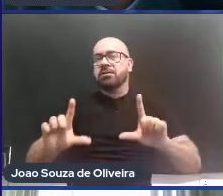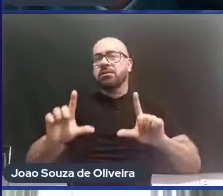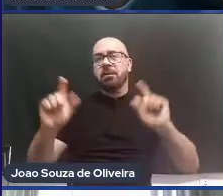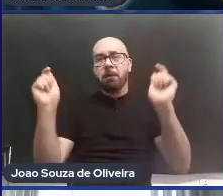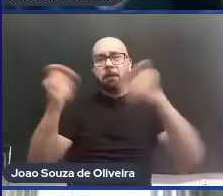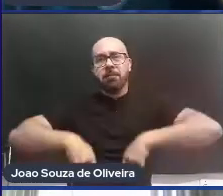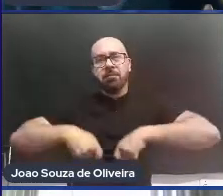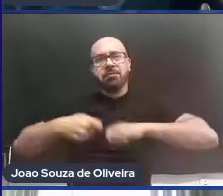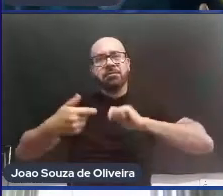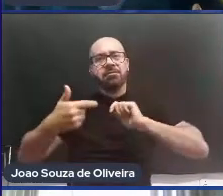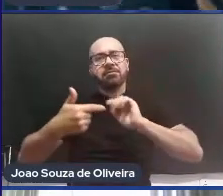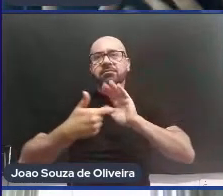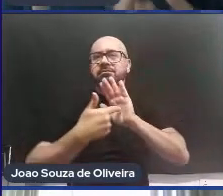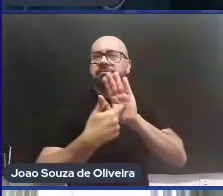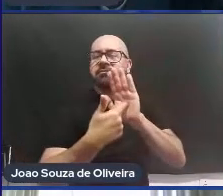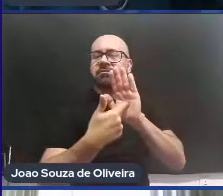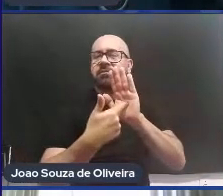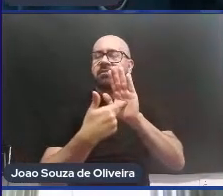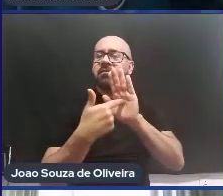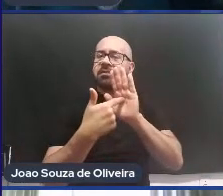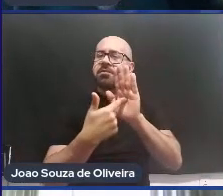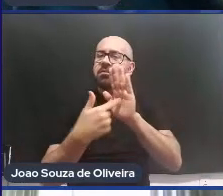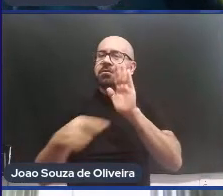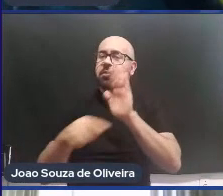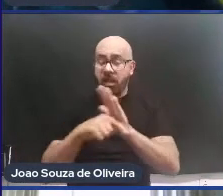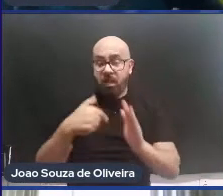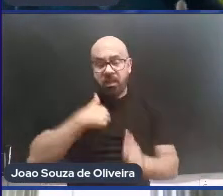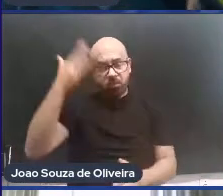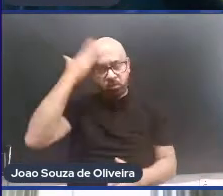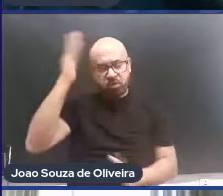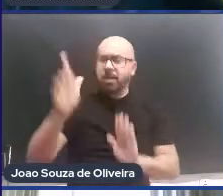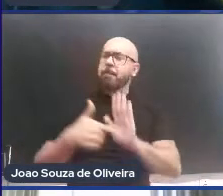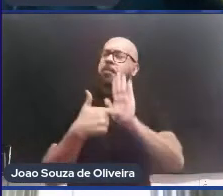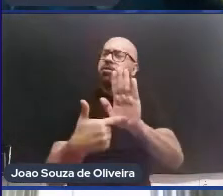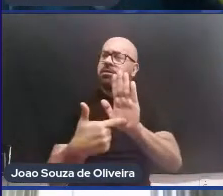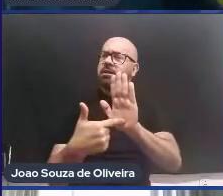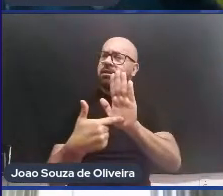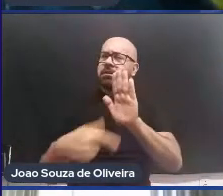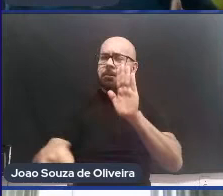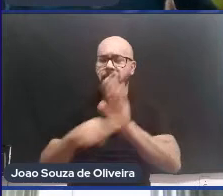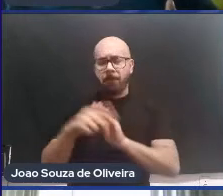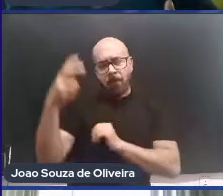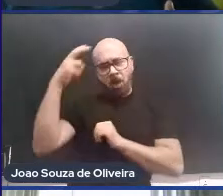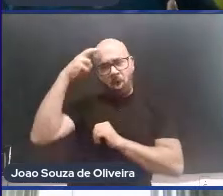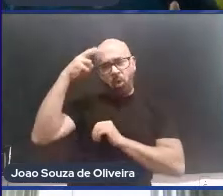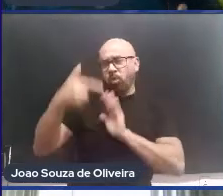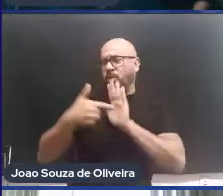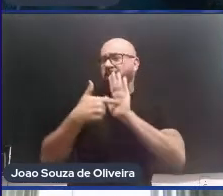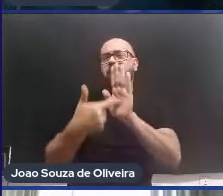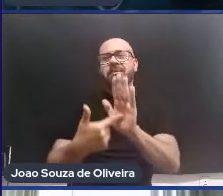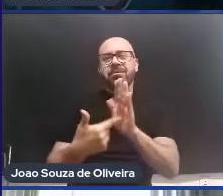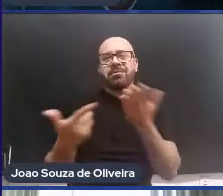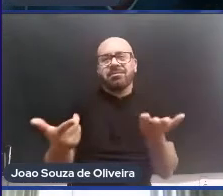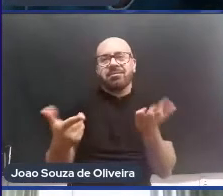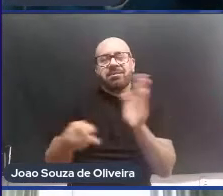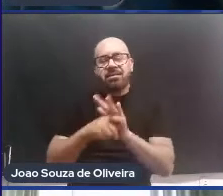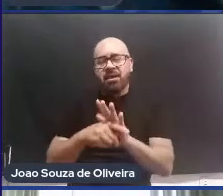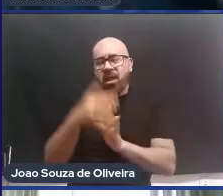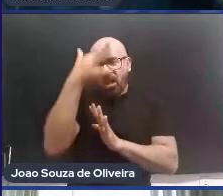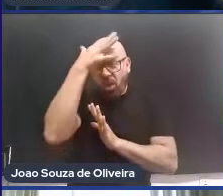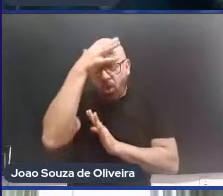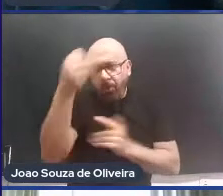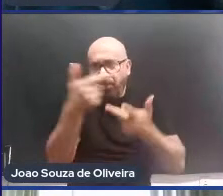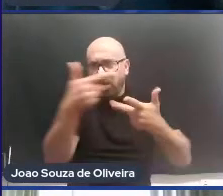permite mostrar o que eu sei mostrar minha cultura mostrar a minha compreensão